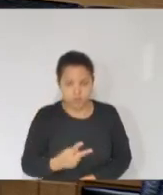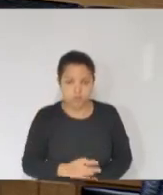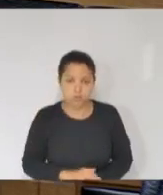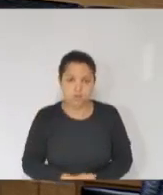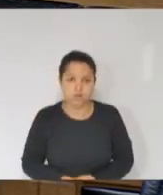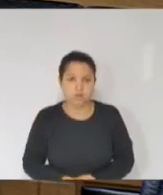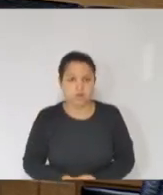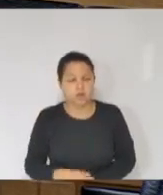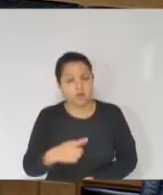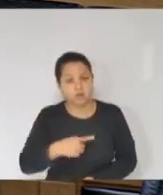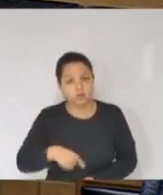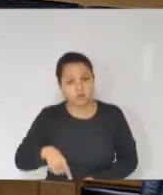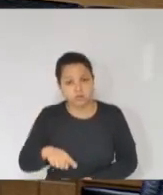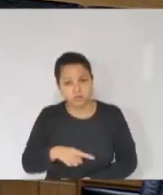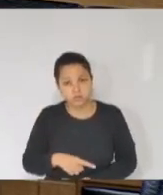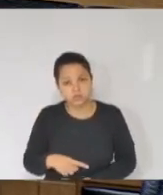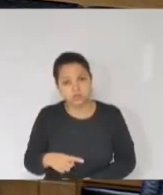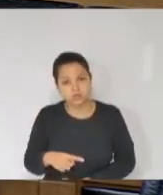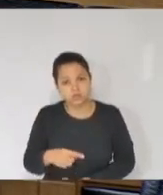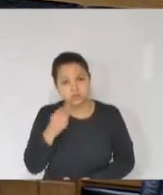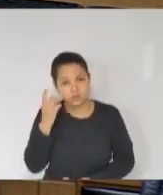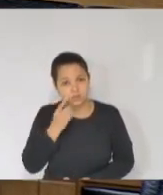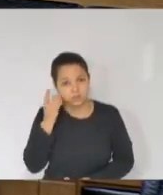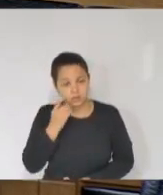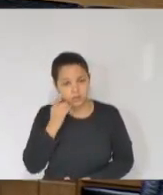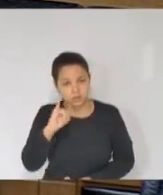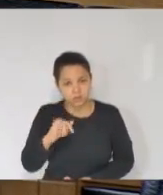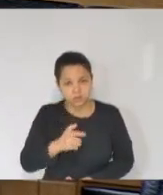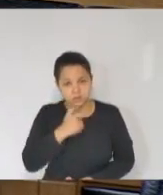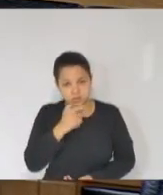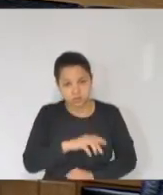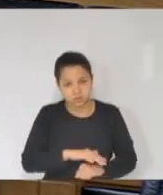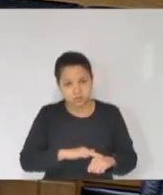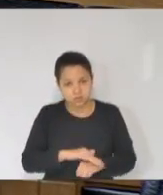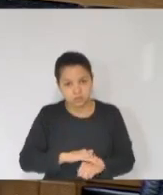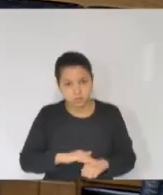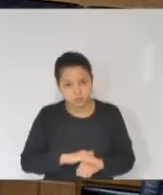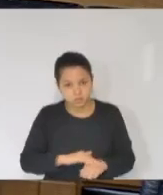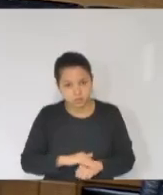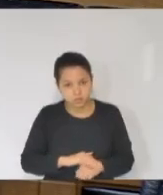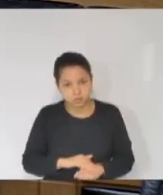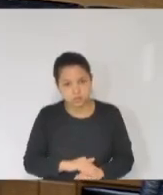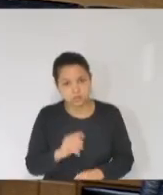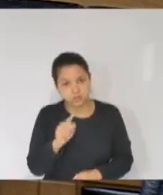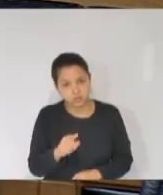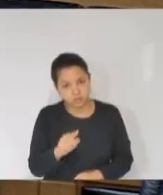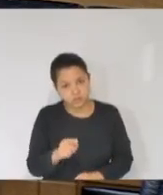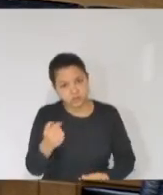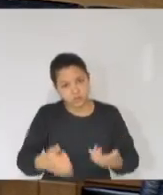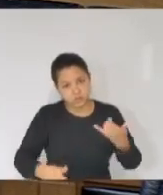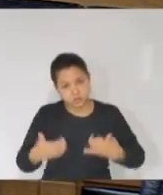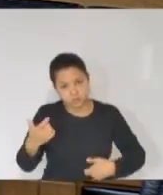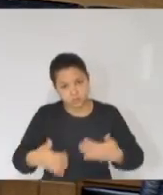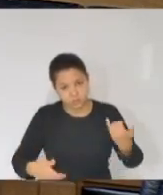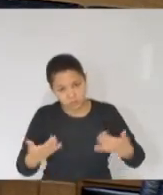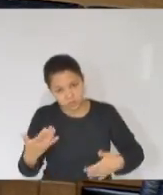nós estávamos aqui, eu e o deputado Gere, conversando, Chico, enquanto tu fazia a explanação.